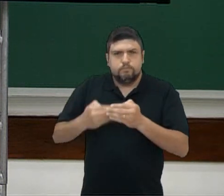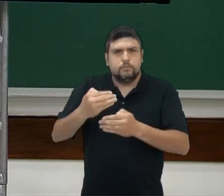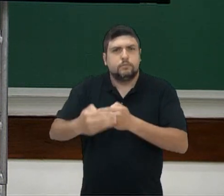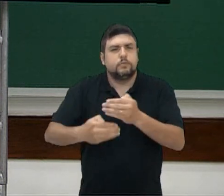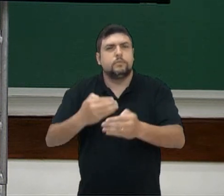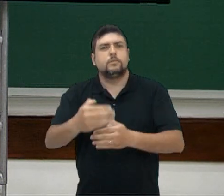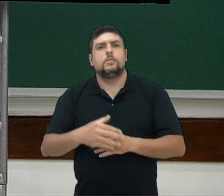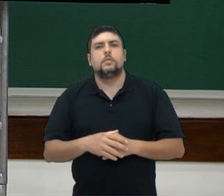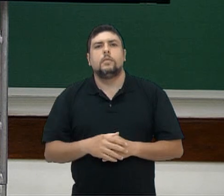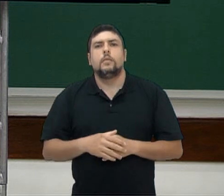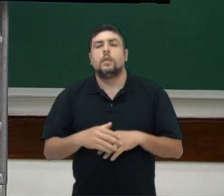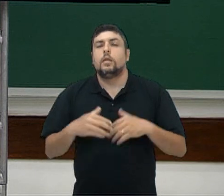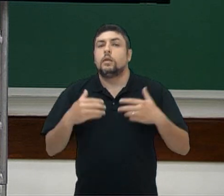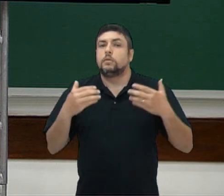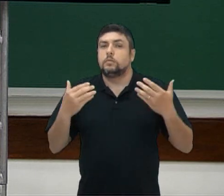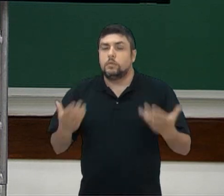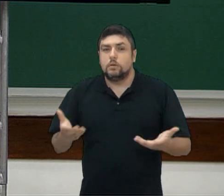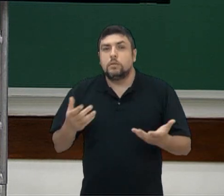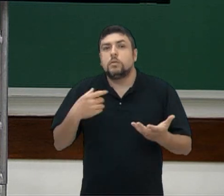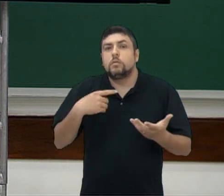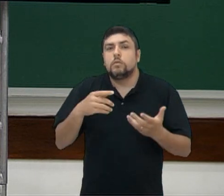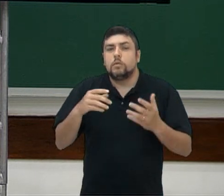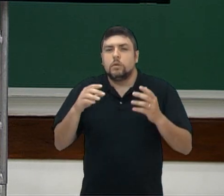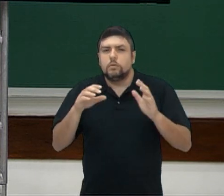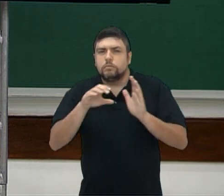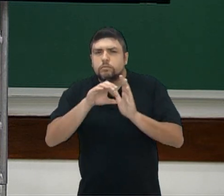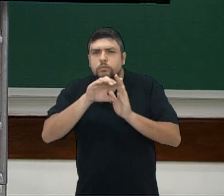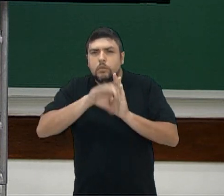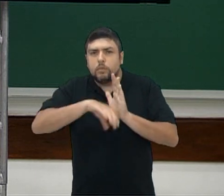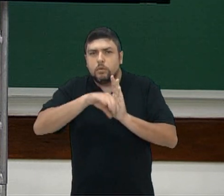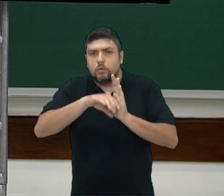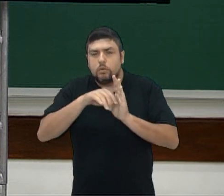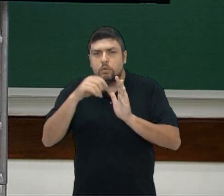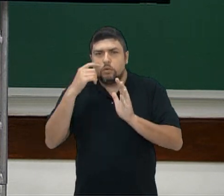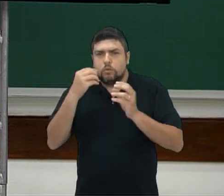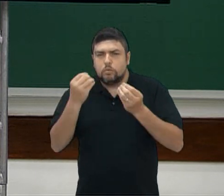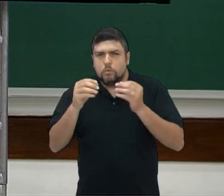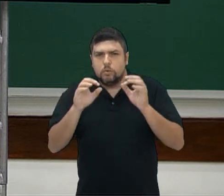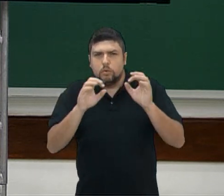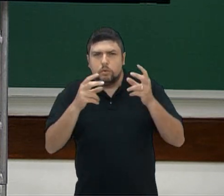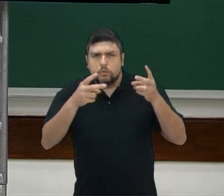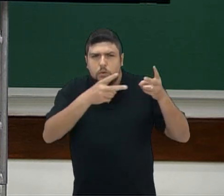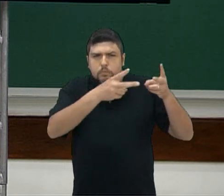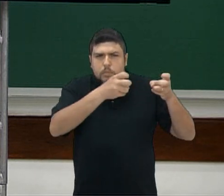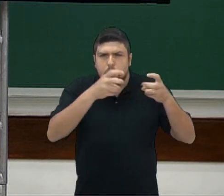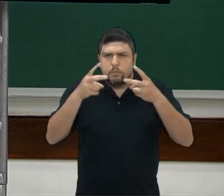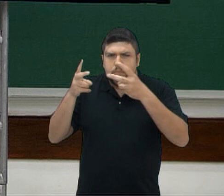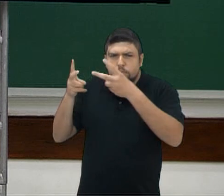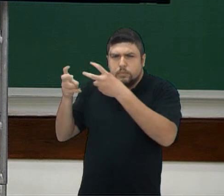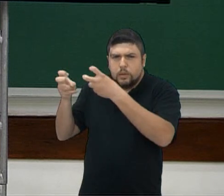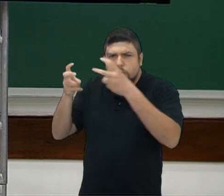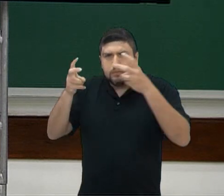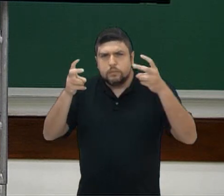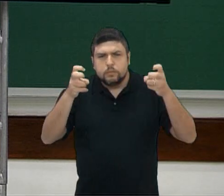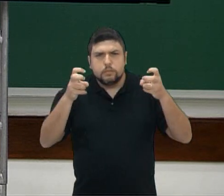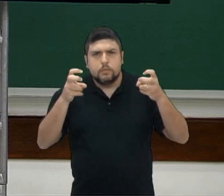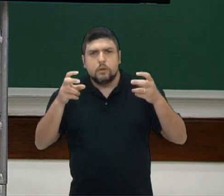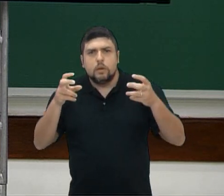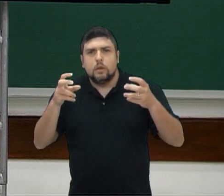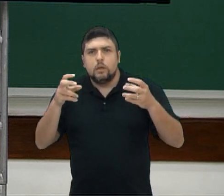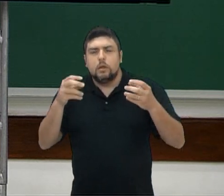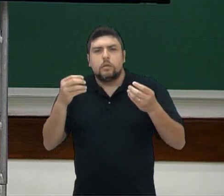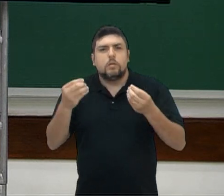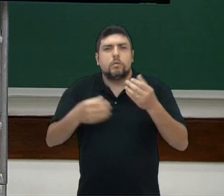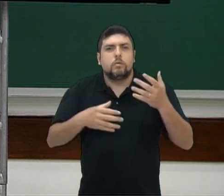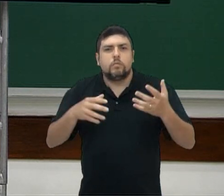aí você tem, assim, um conceito onde você acaba trabalhando, passando por pelo menos 3 continentes, onde